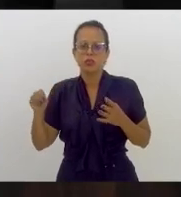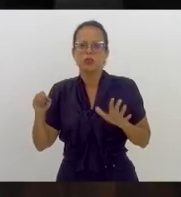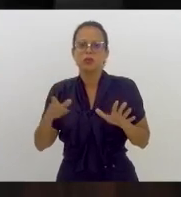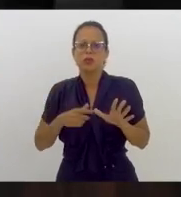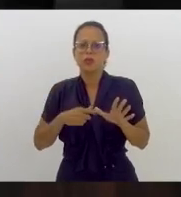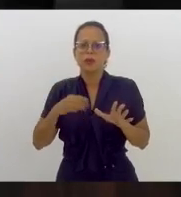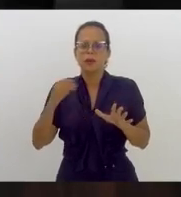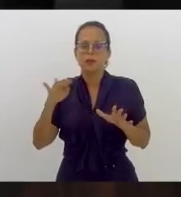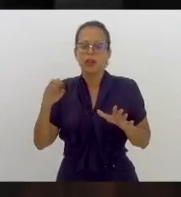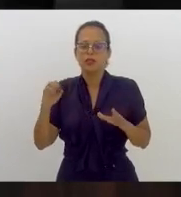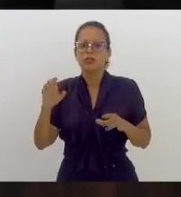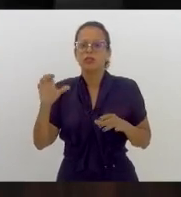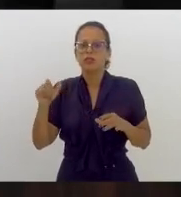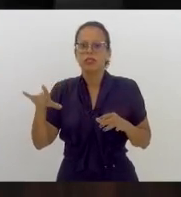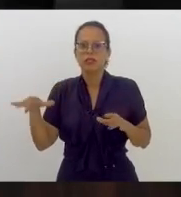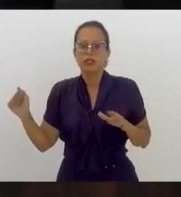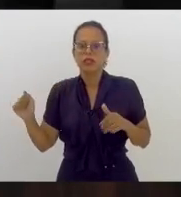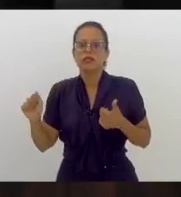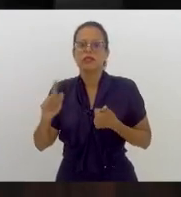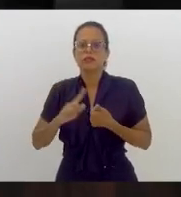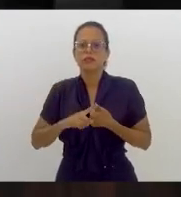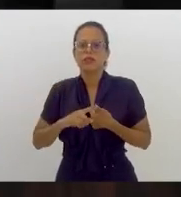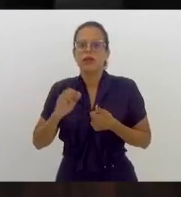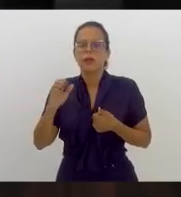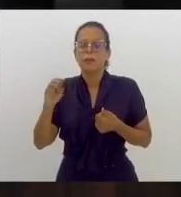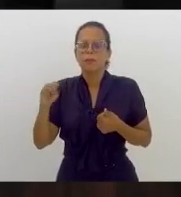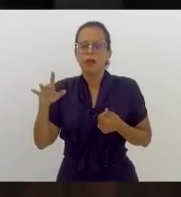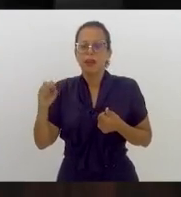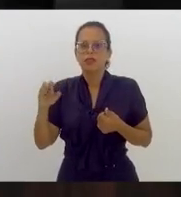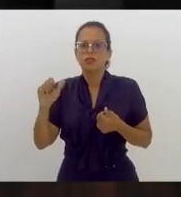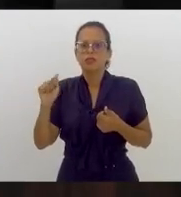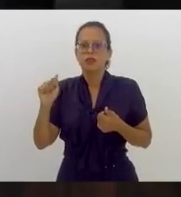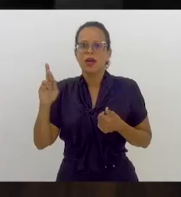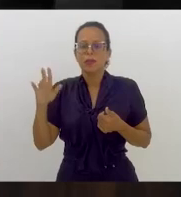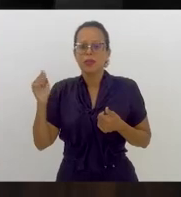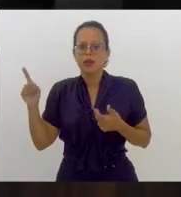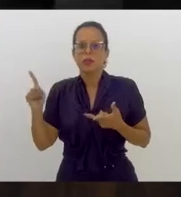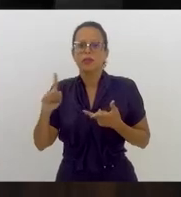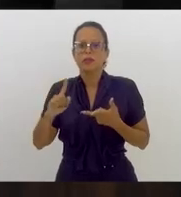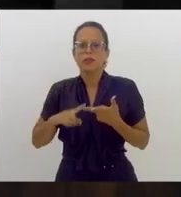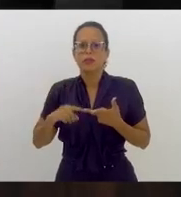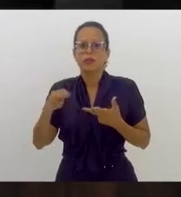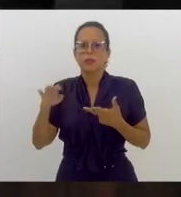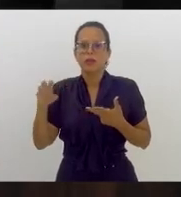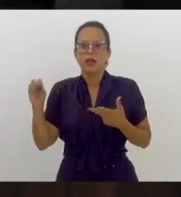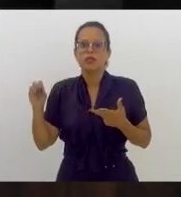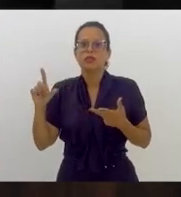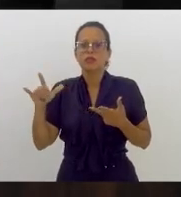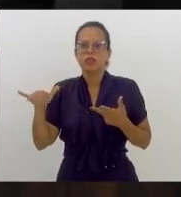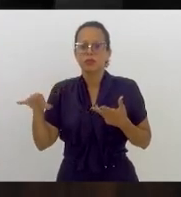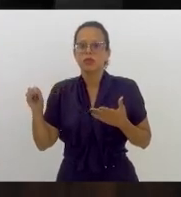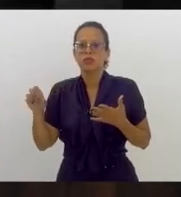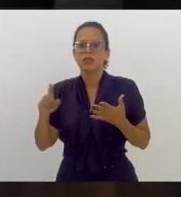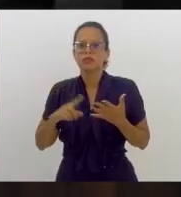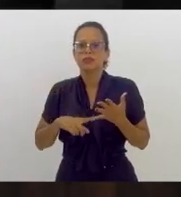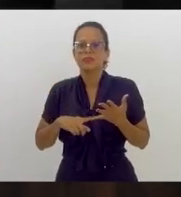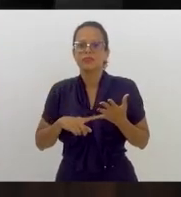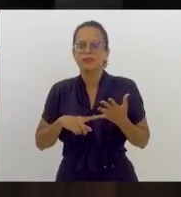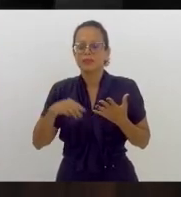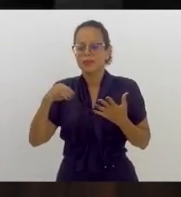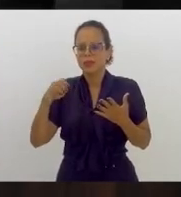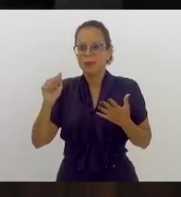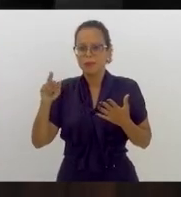Canela, deputado Márcio Gualberto, deputado Marcos Abraão, deputado Marcos Miller, deputado Max Lemos, deputada